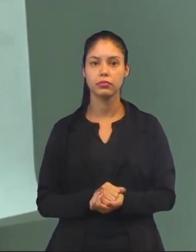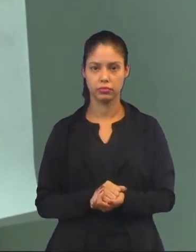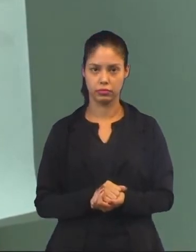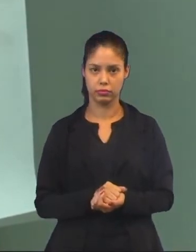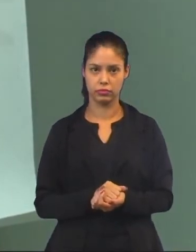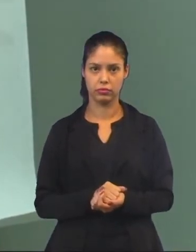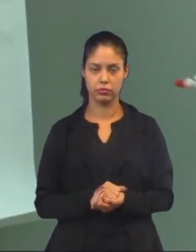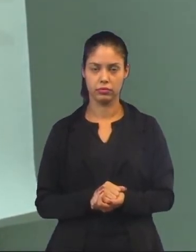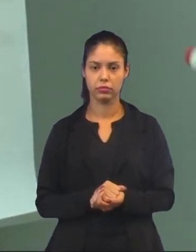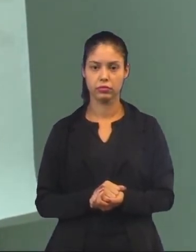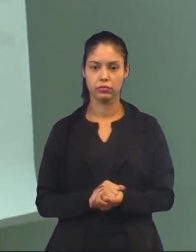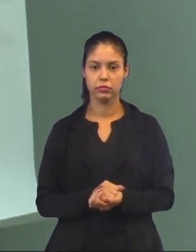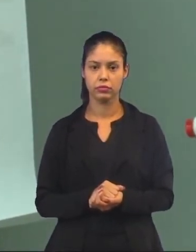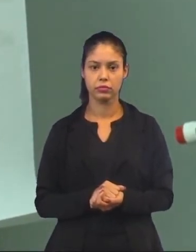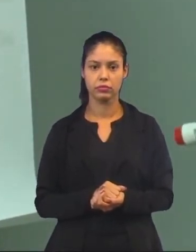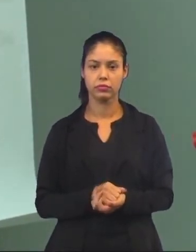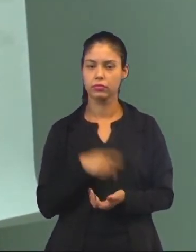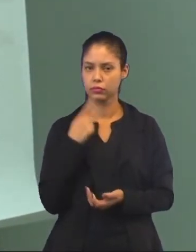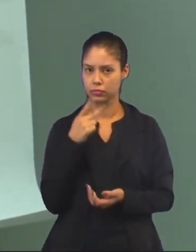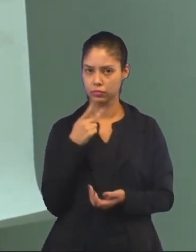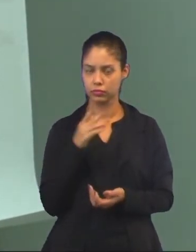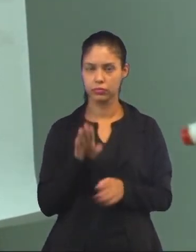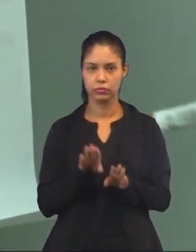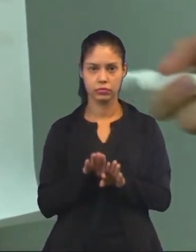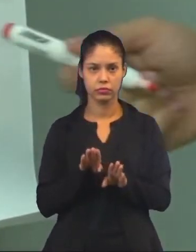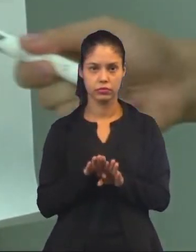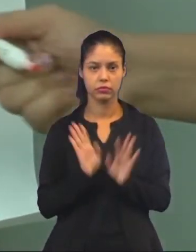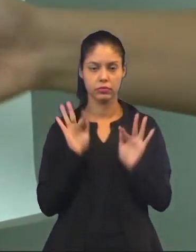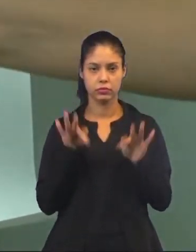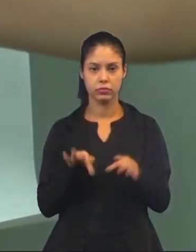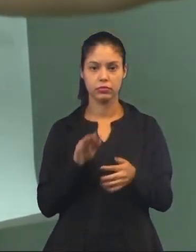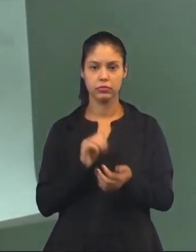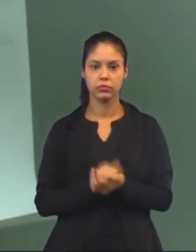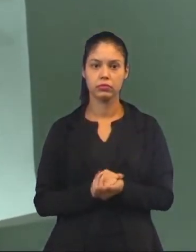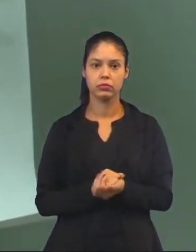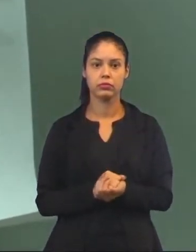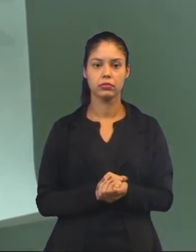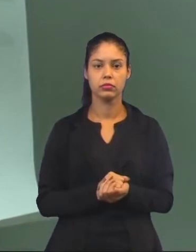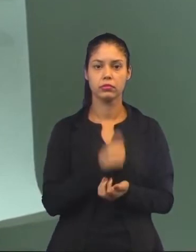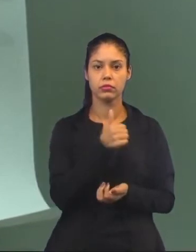2 dezenas. E fala que ele terminou o jogo